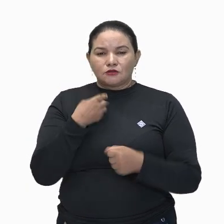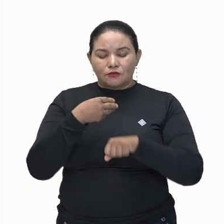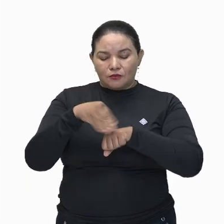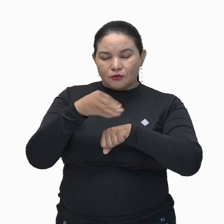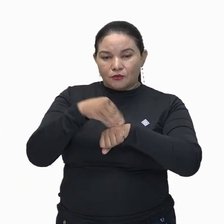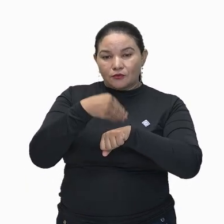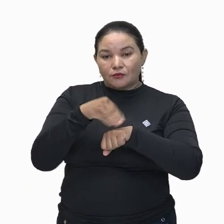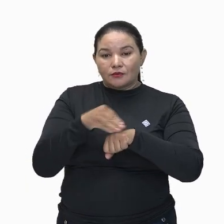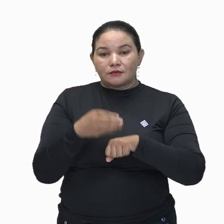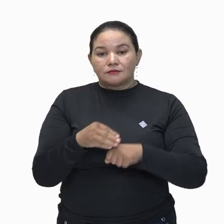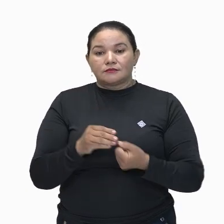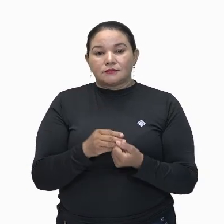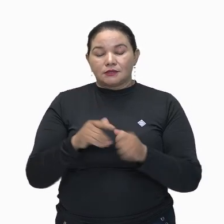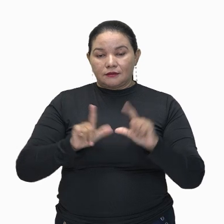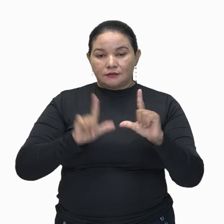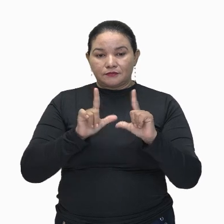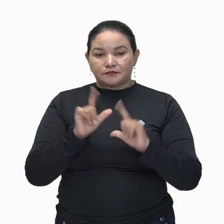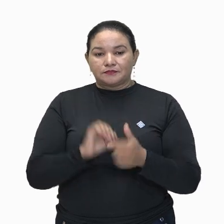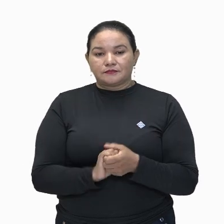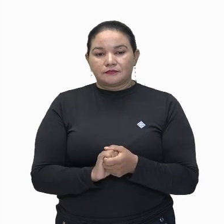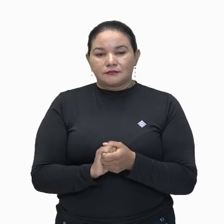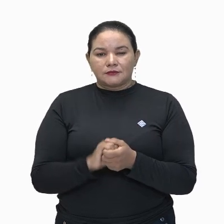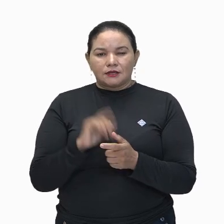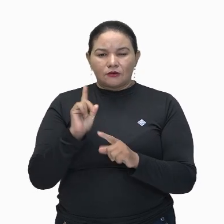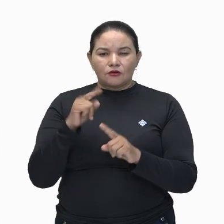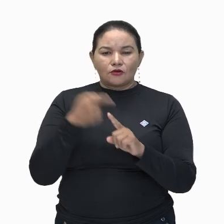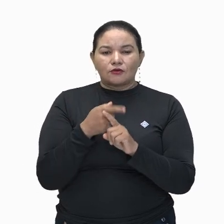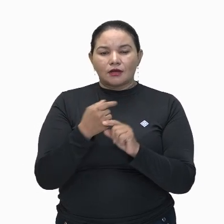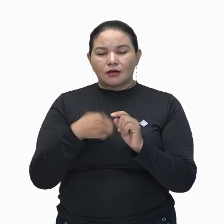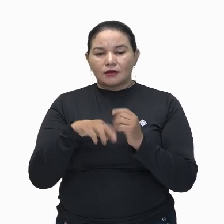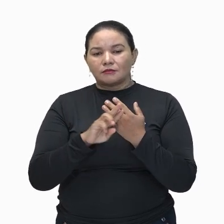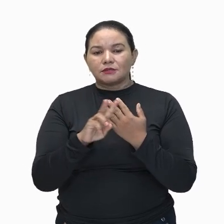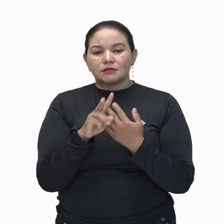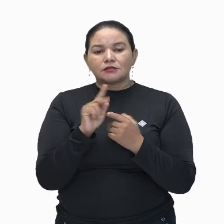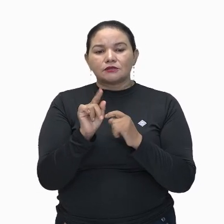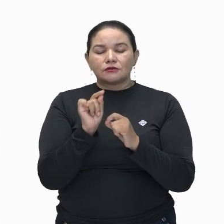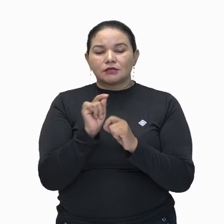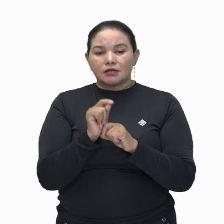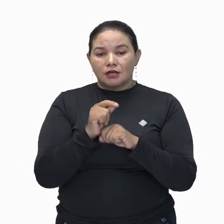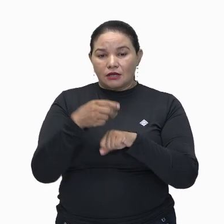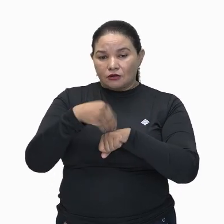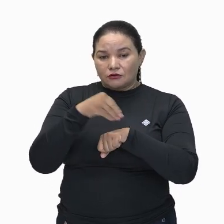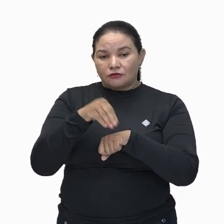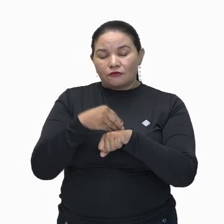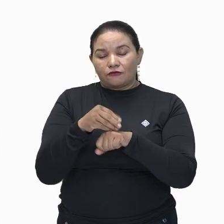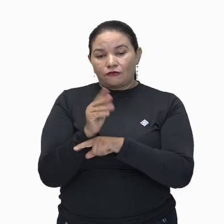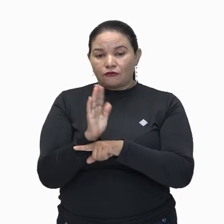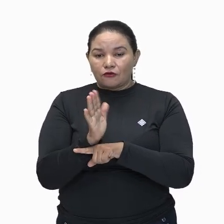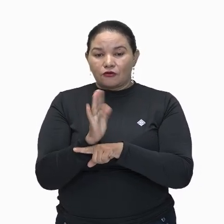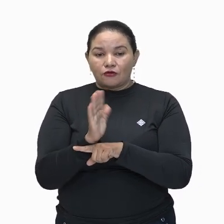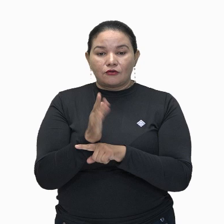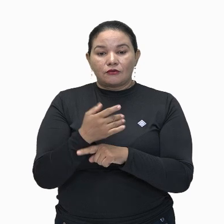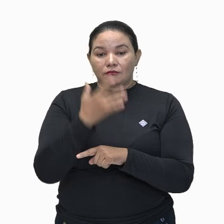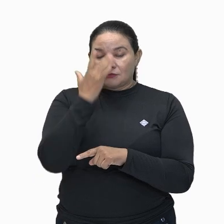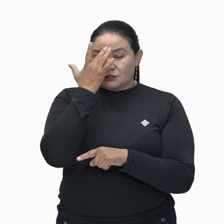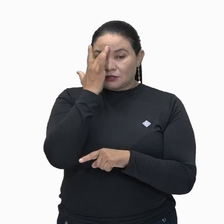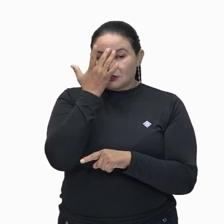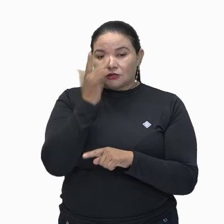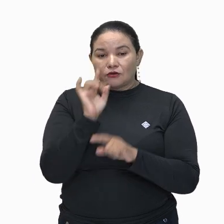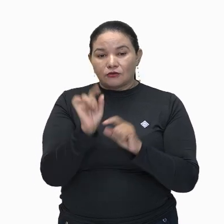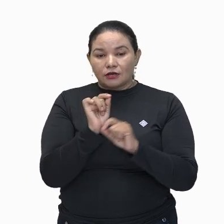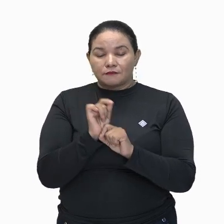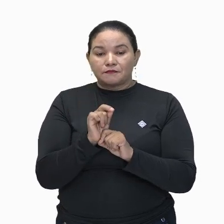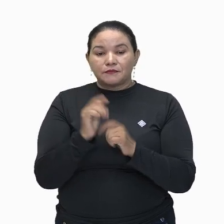nas telas. Muito além da representação da arqueologia em filmes como Indiana Jones, alguns jogos que